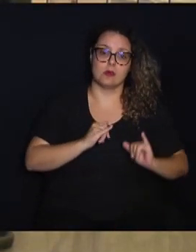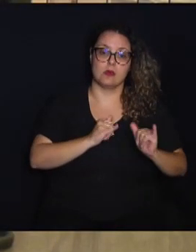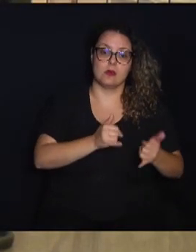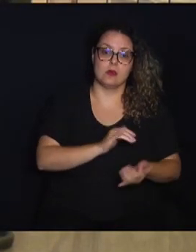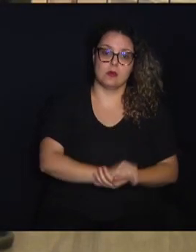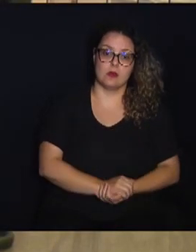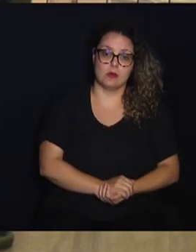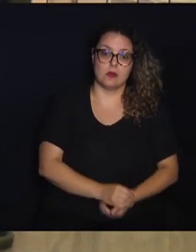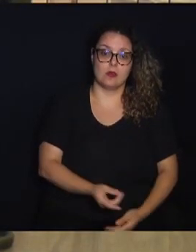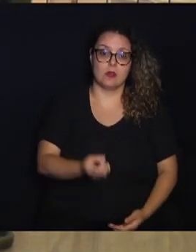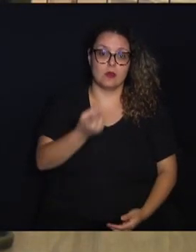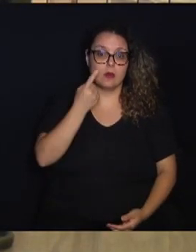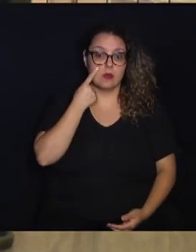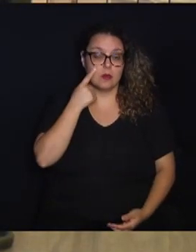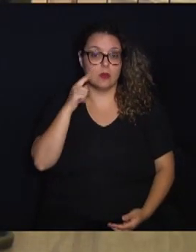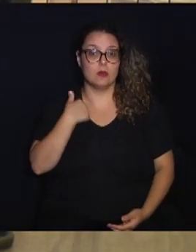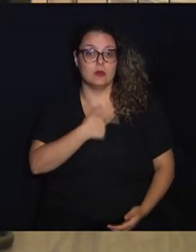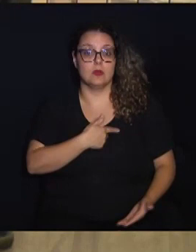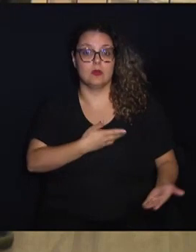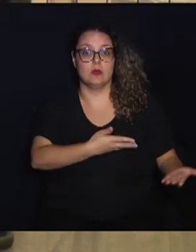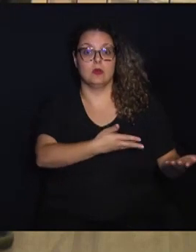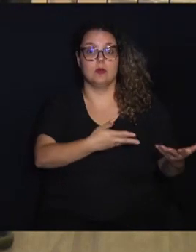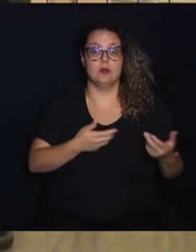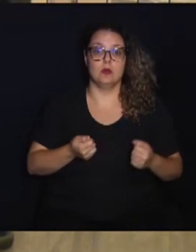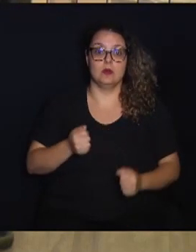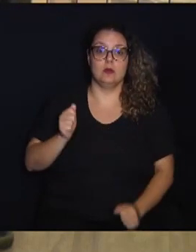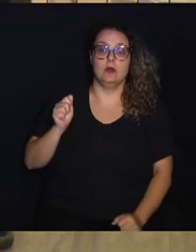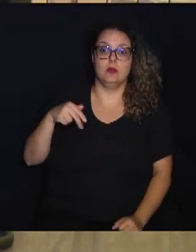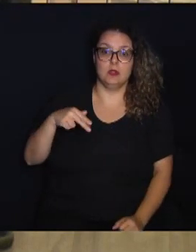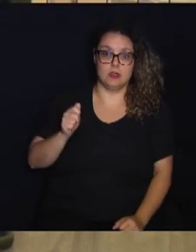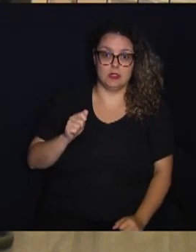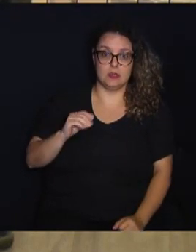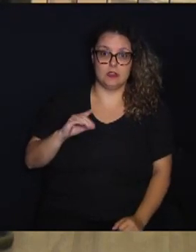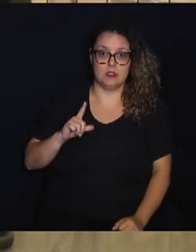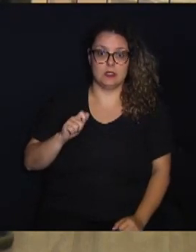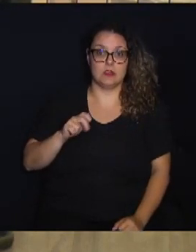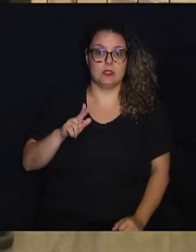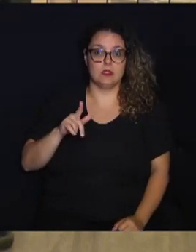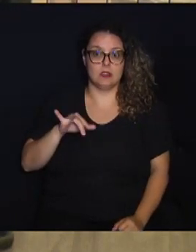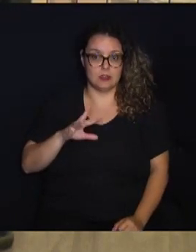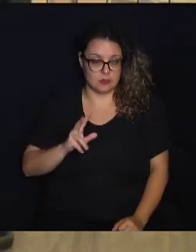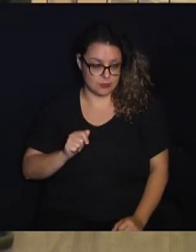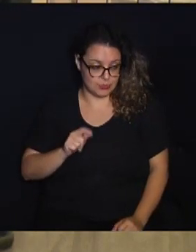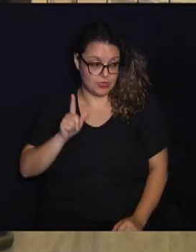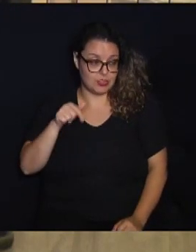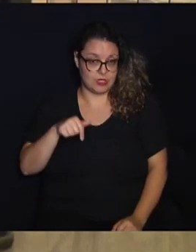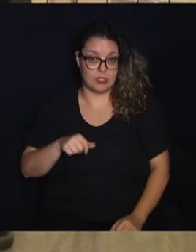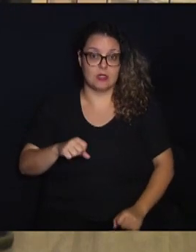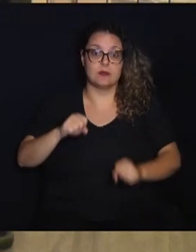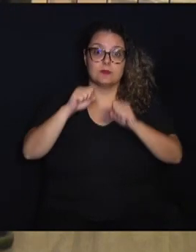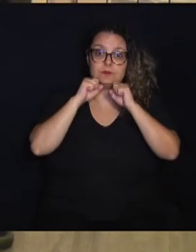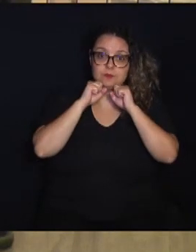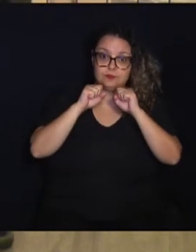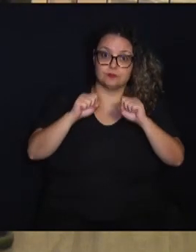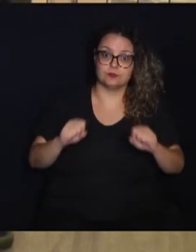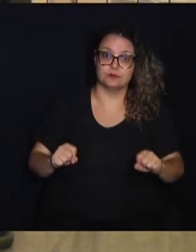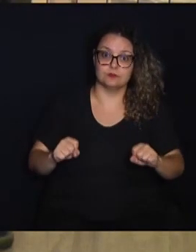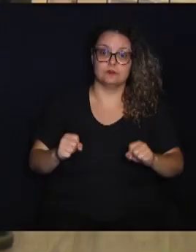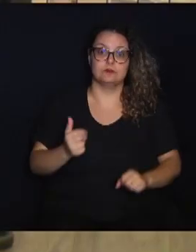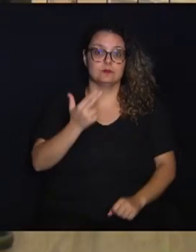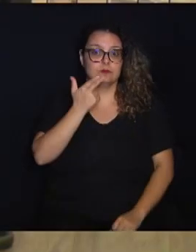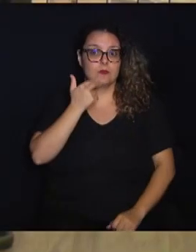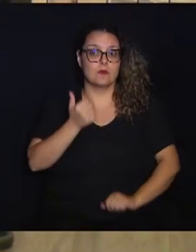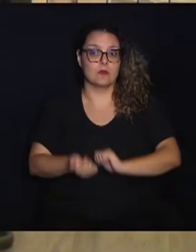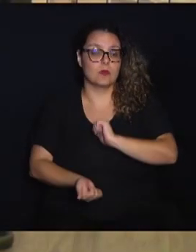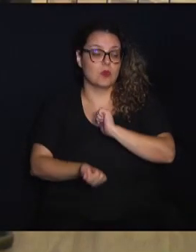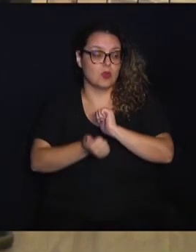Olha só, a gente convidou aqui a Ana Cláudia Delfino, que é assessora nutricional